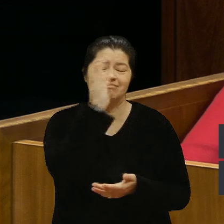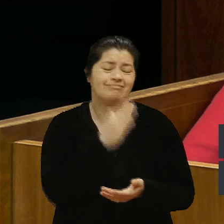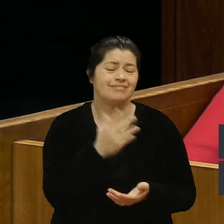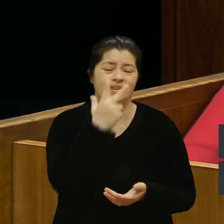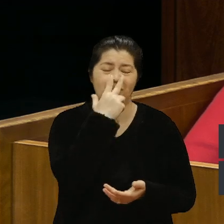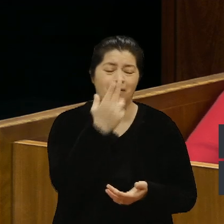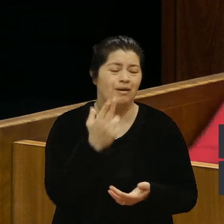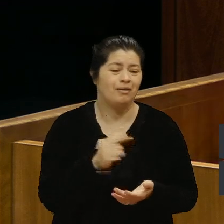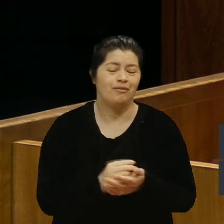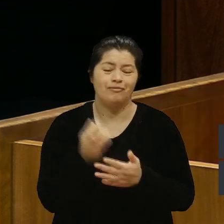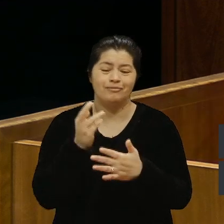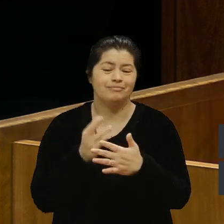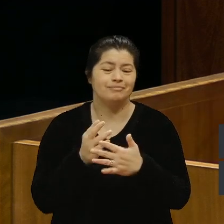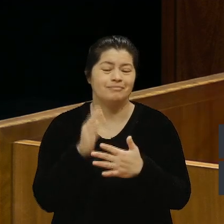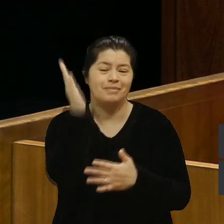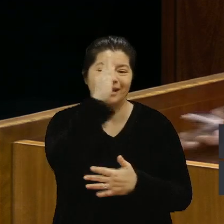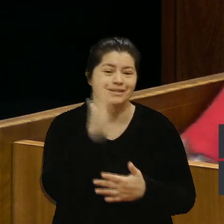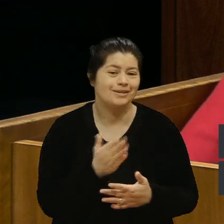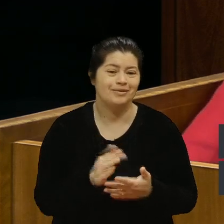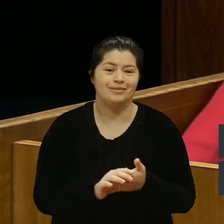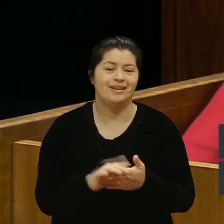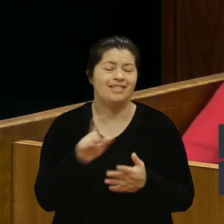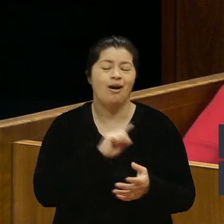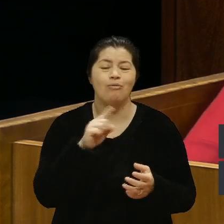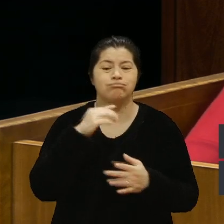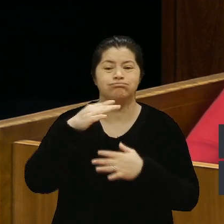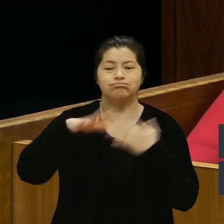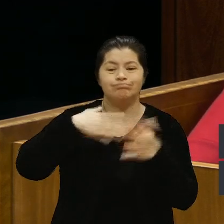próprio brasileiro. Então isso aqui eu não vou me envolver.